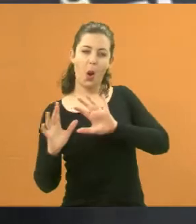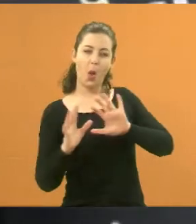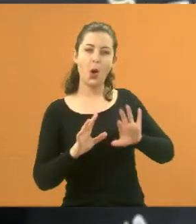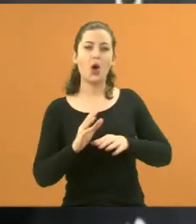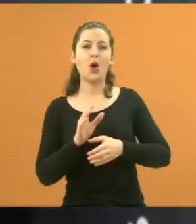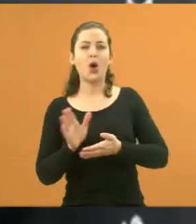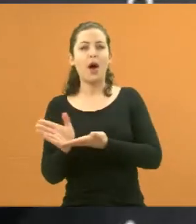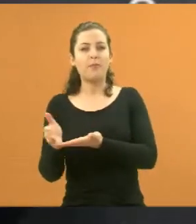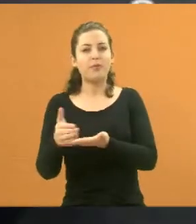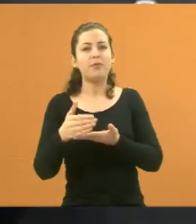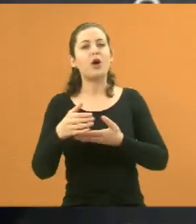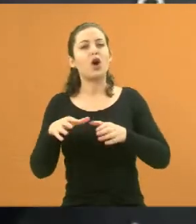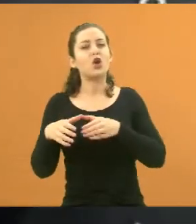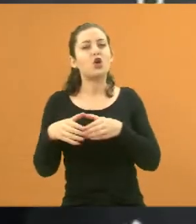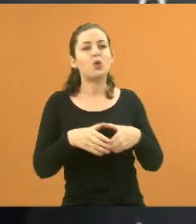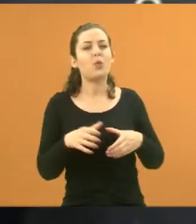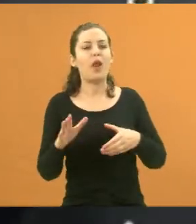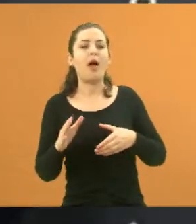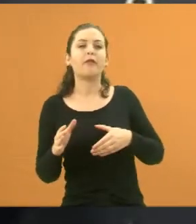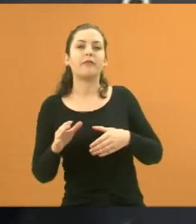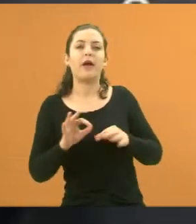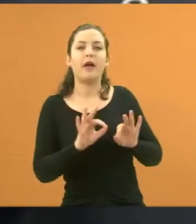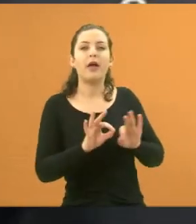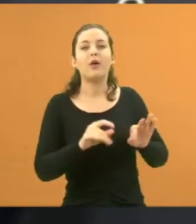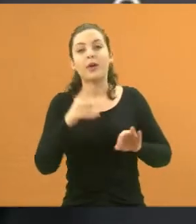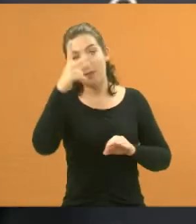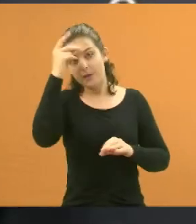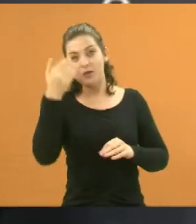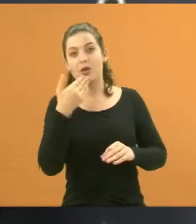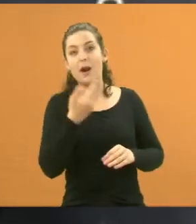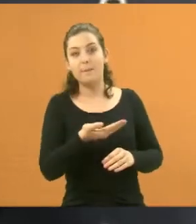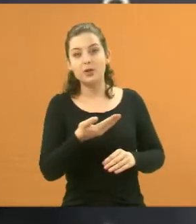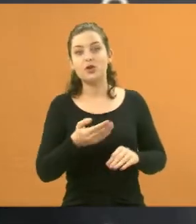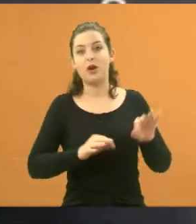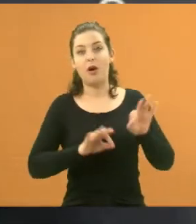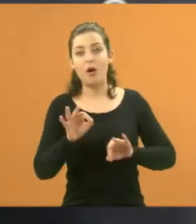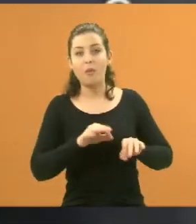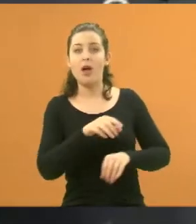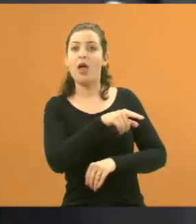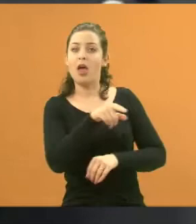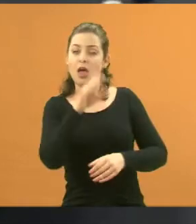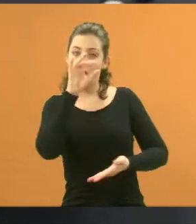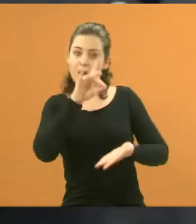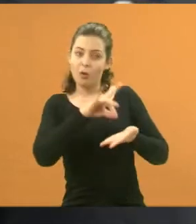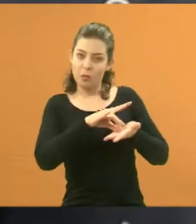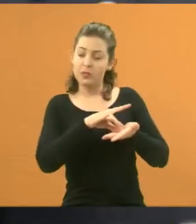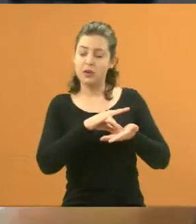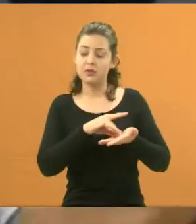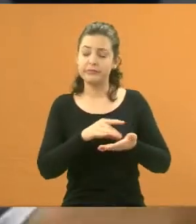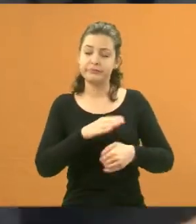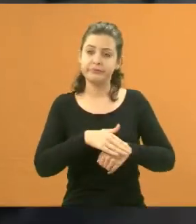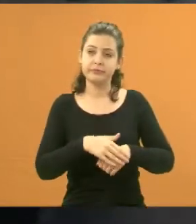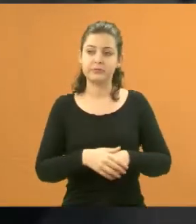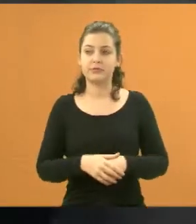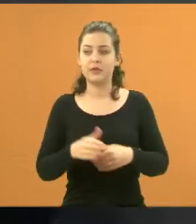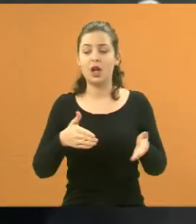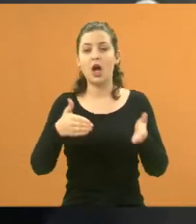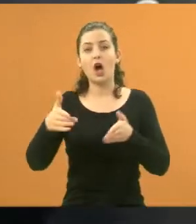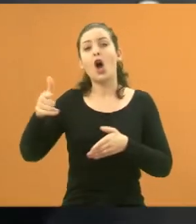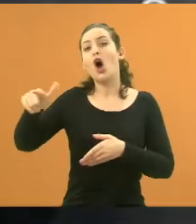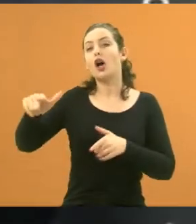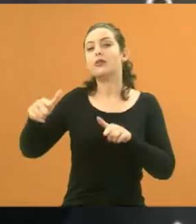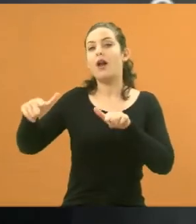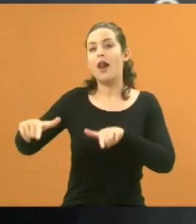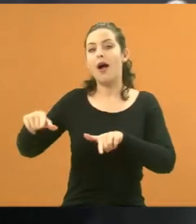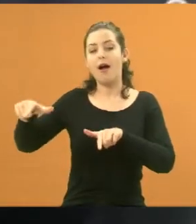calçada aqui e limpamos aqui o terreno. Para atender o que a prefeitura estava pedindo. Isso. Vocês fizeram, cumpriram com a obrigação. Agora tem um próximo terreno lá que vocês